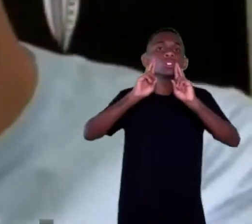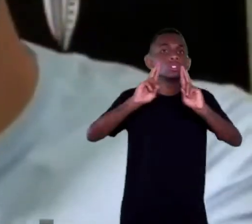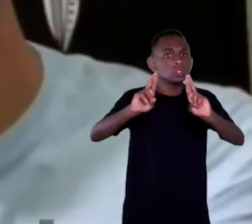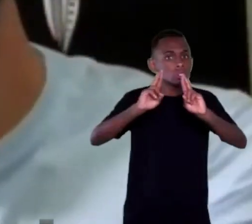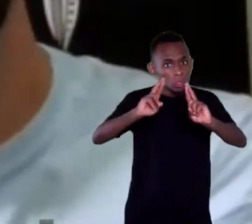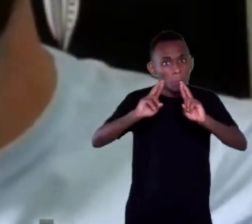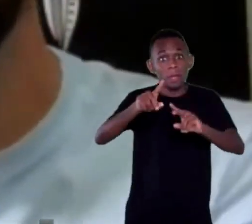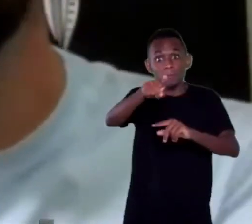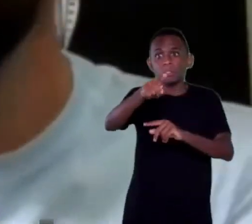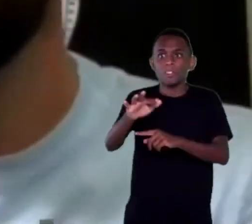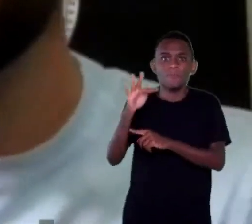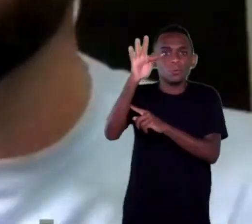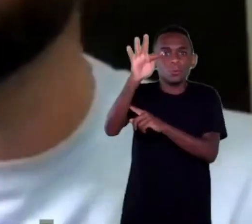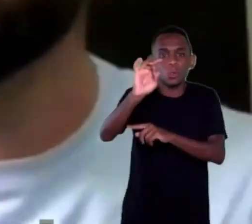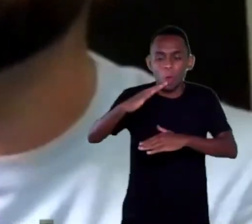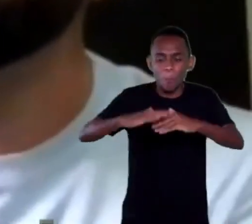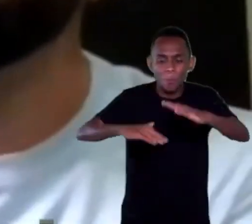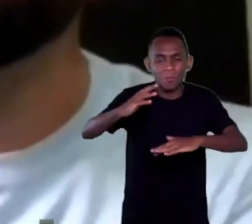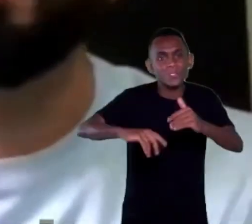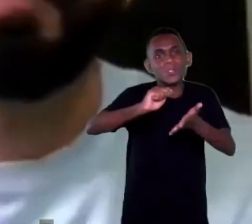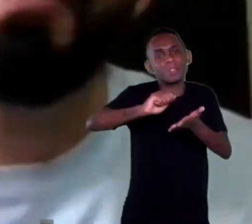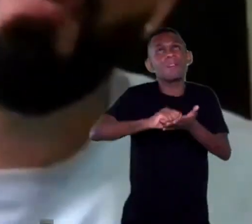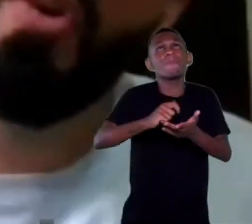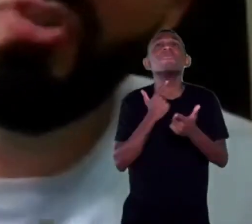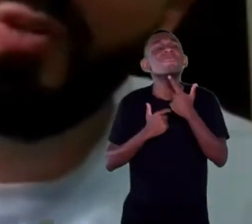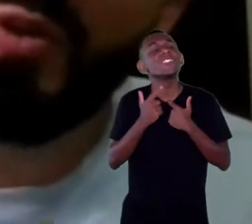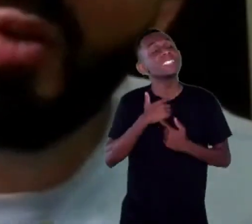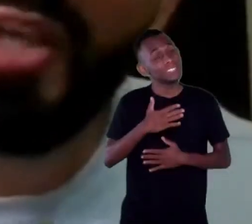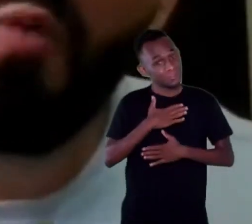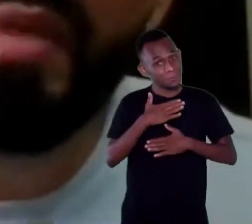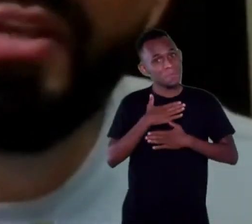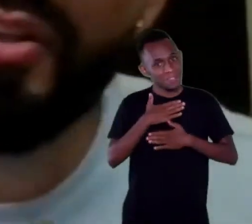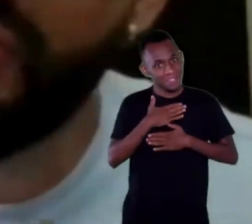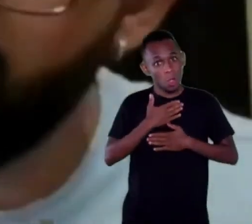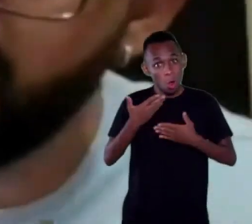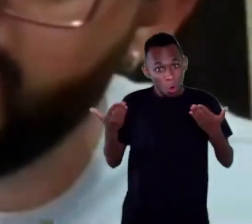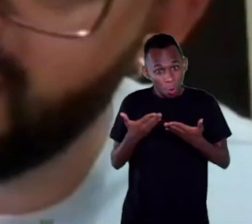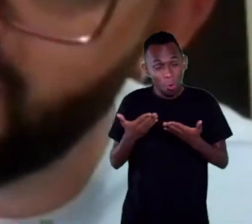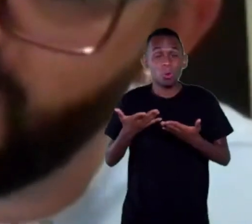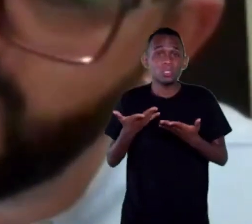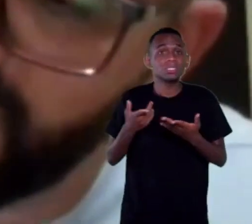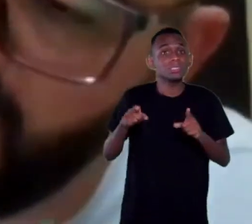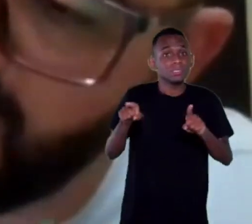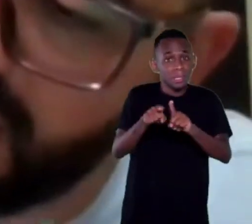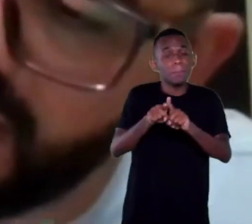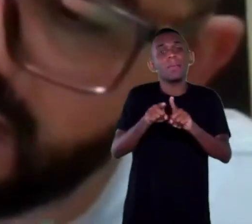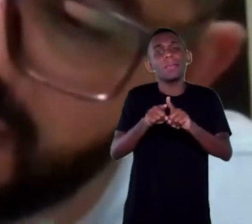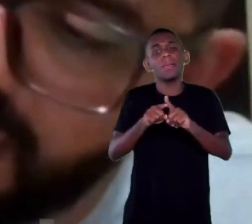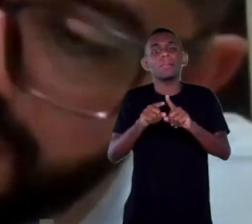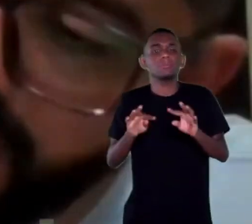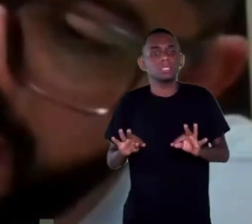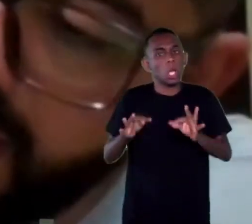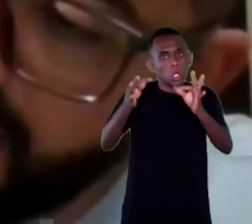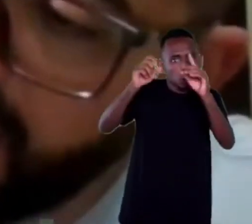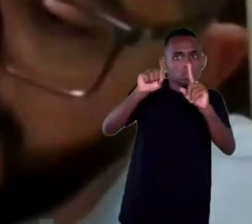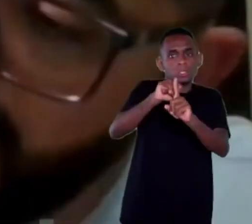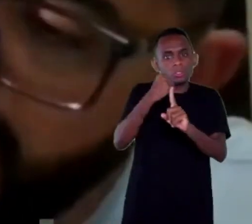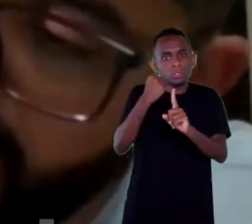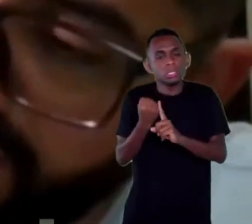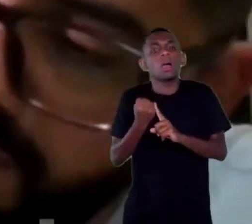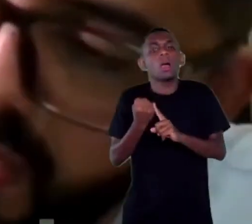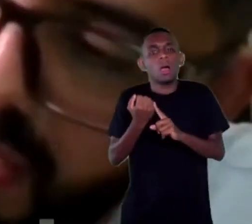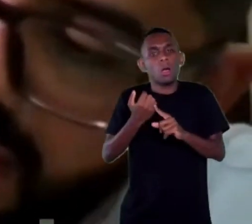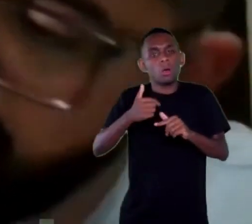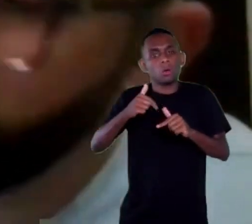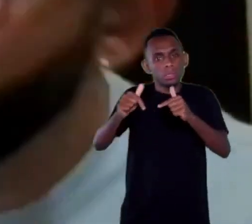são a vontade realmente é essa. Hoje eu sou social media da empresa dos meus irmãos, da Transito, né,